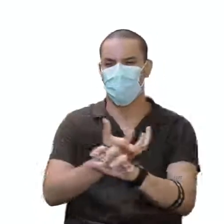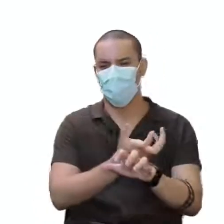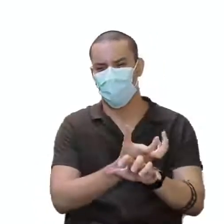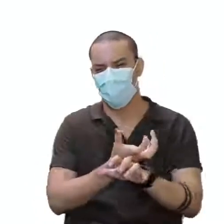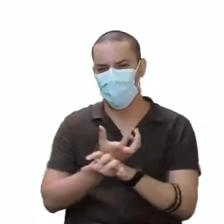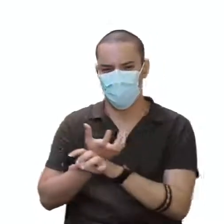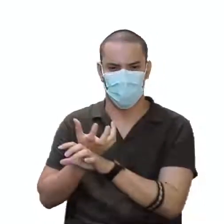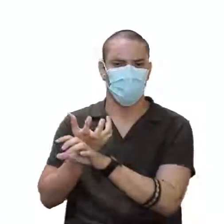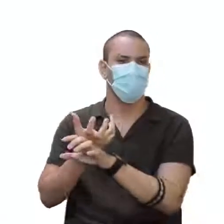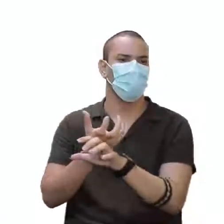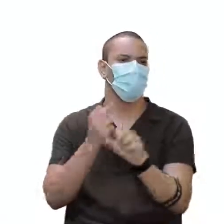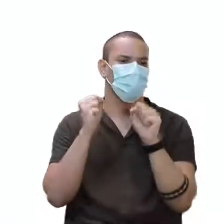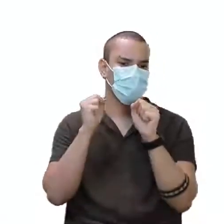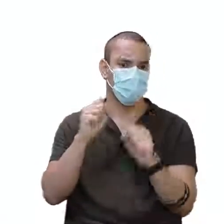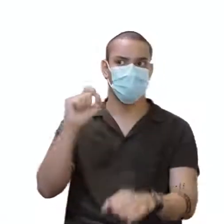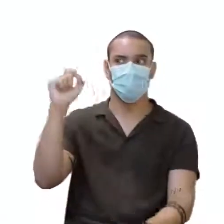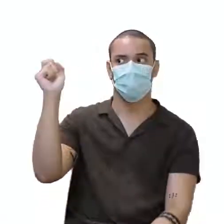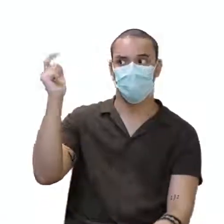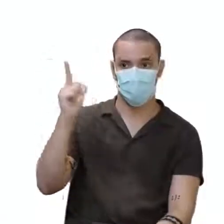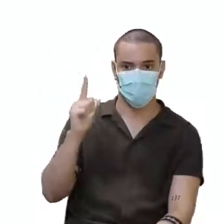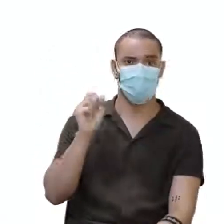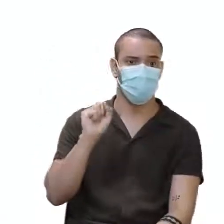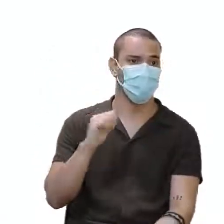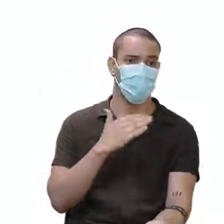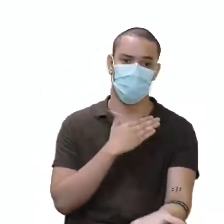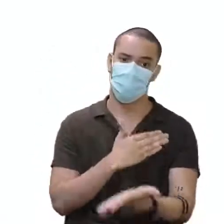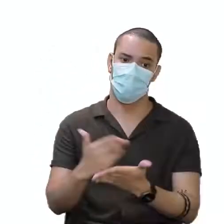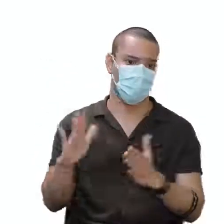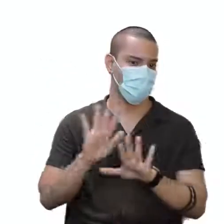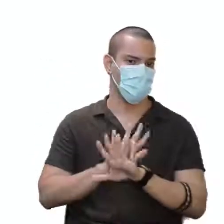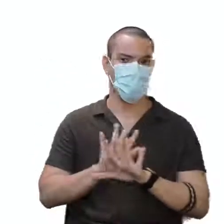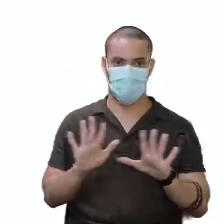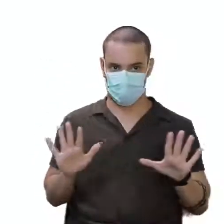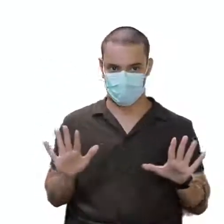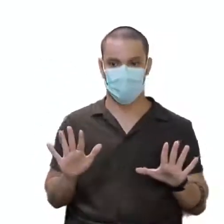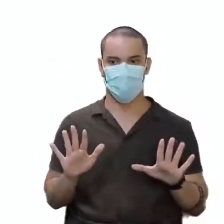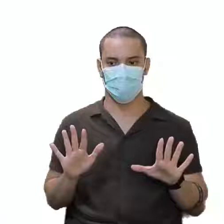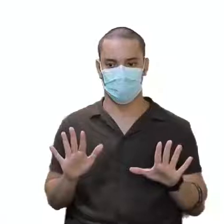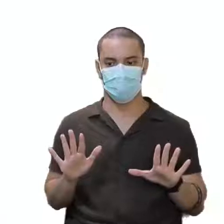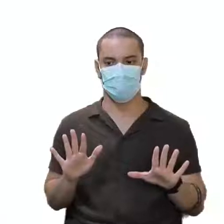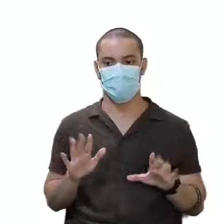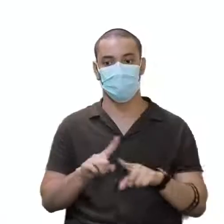vegetação muito seca, muito sol, pode começar ali o foco, né?